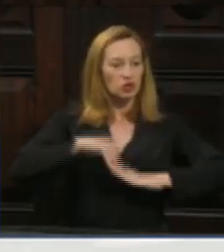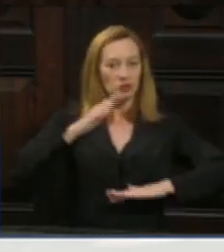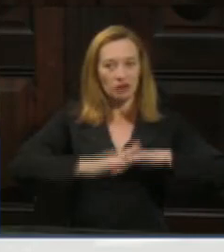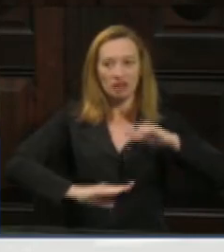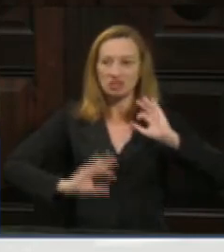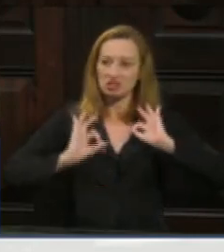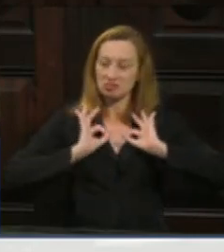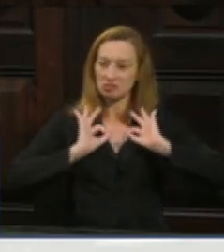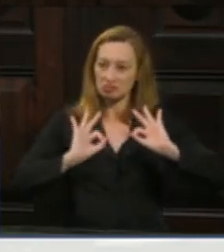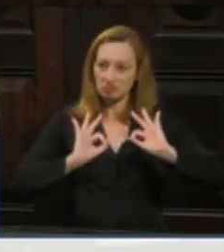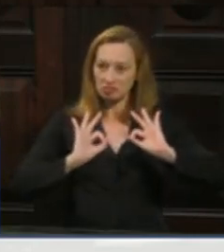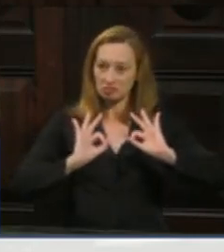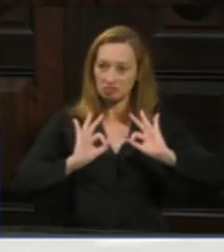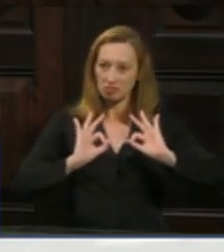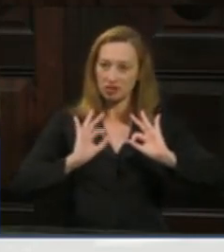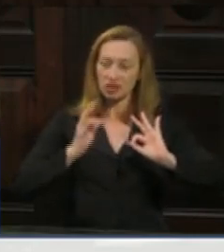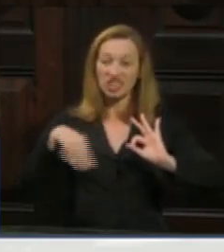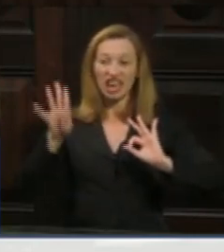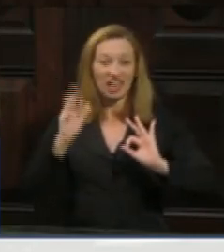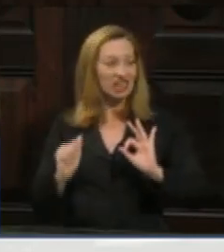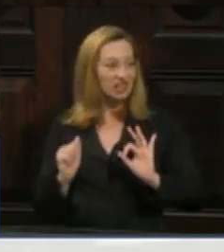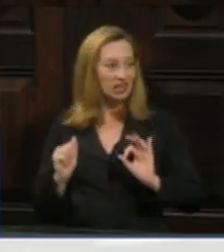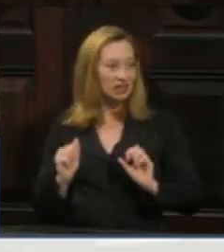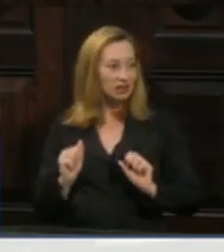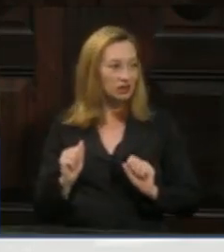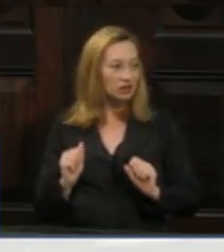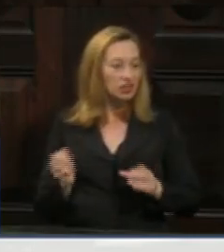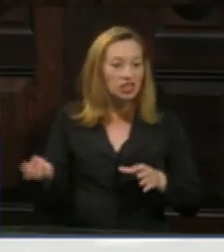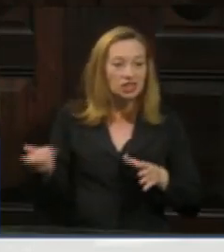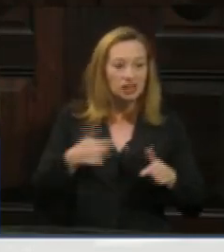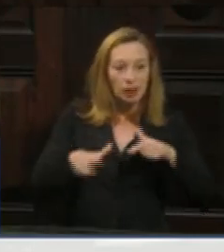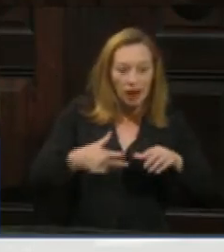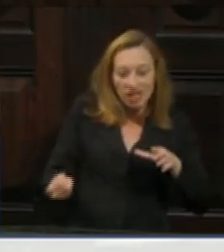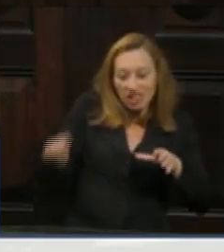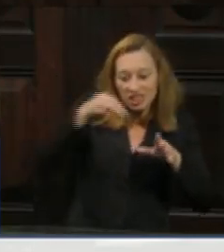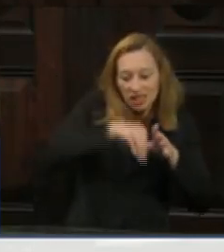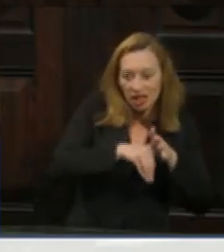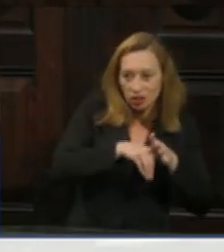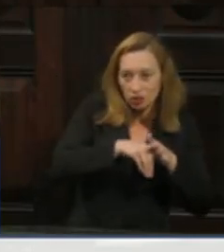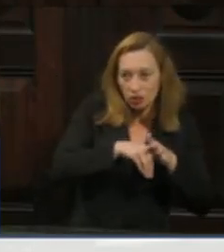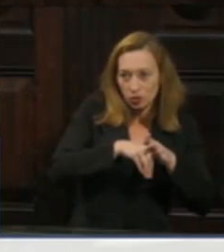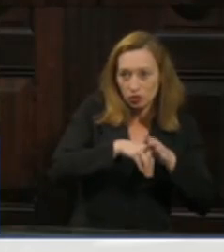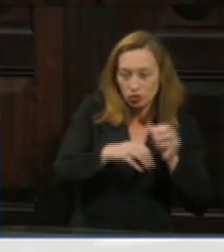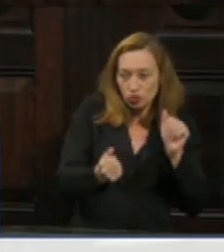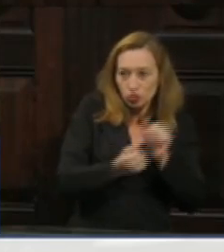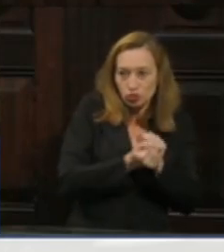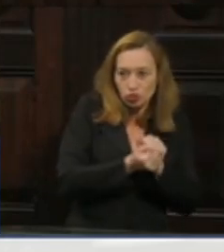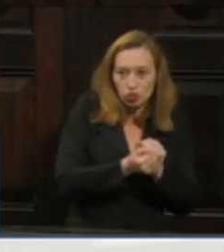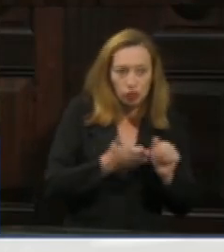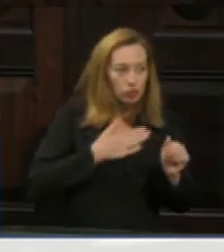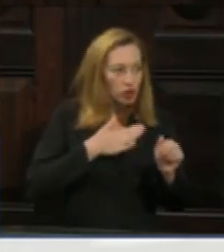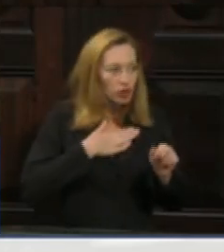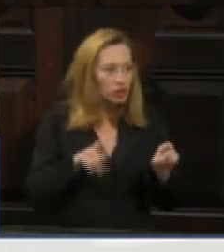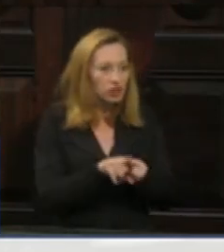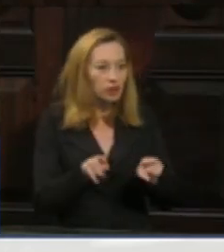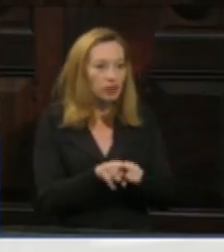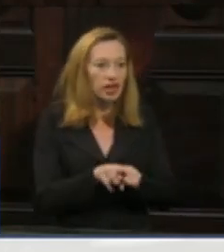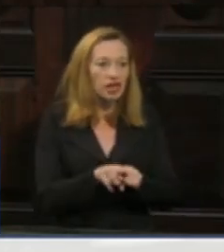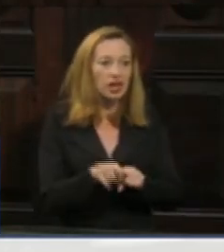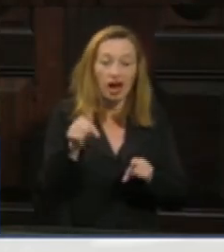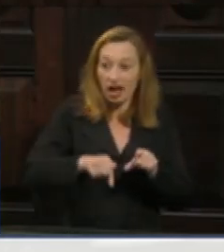admiração e respeito pelo senhor também é recíproca, até porque o